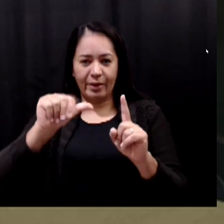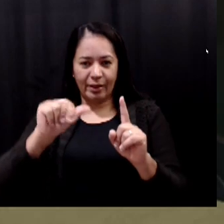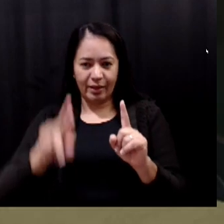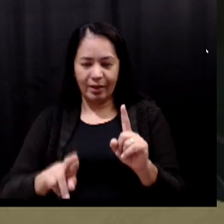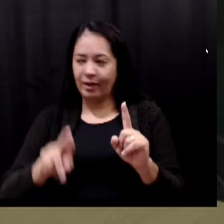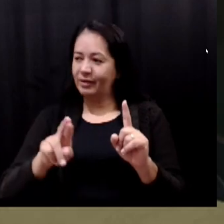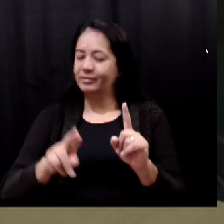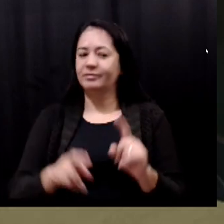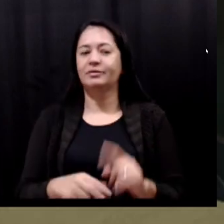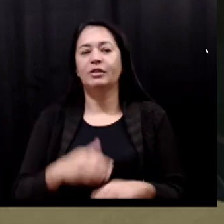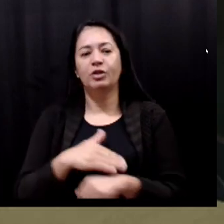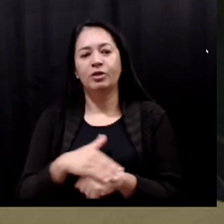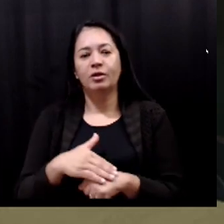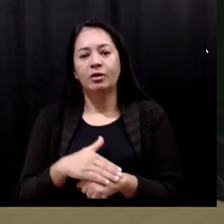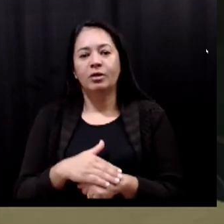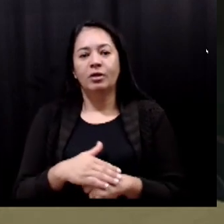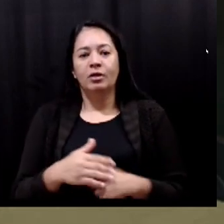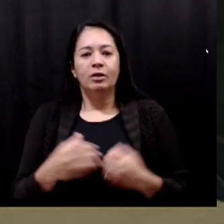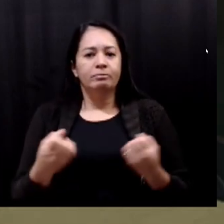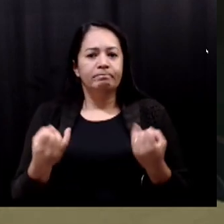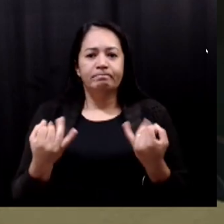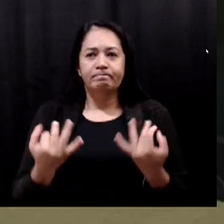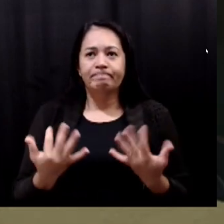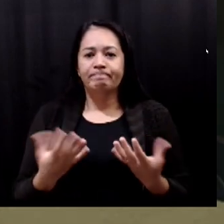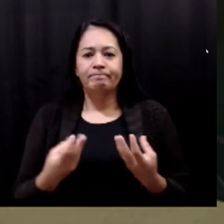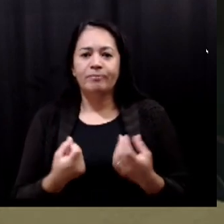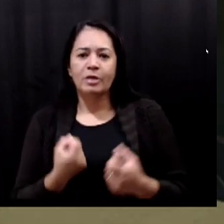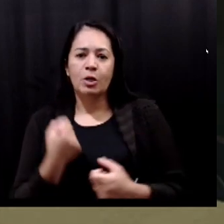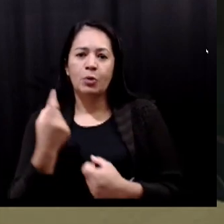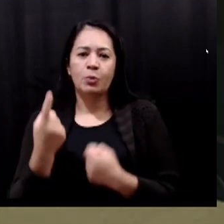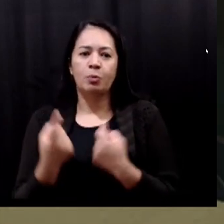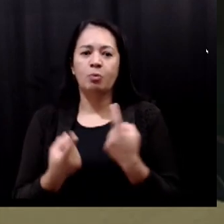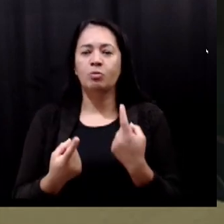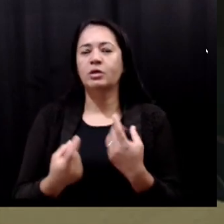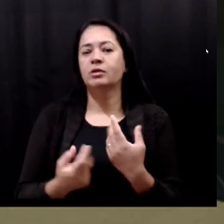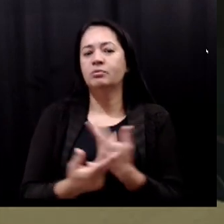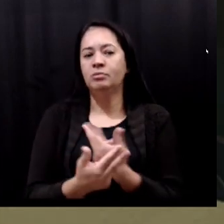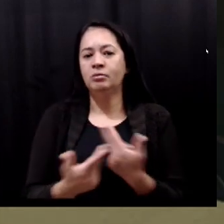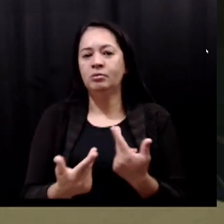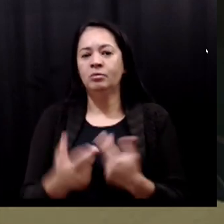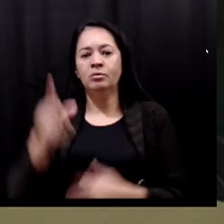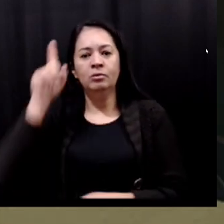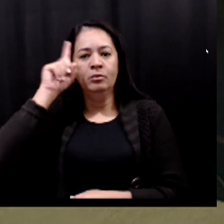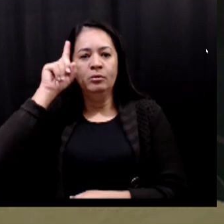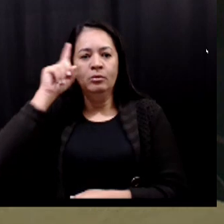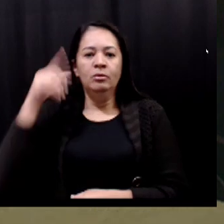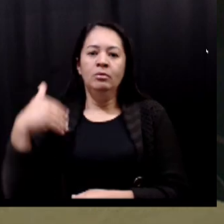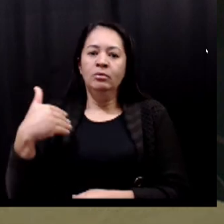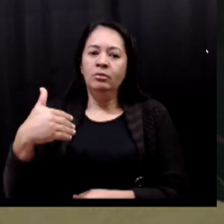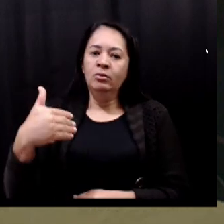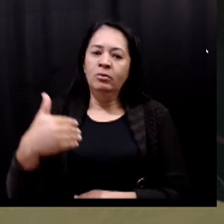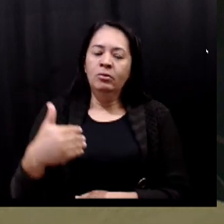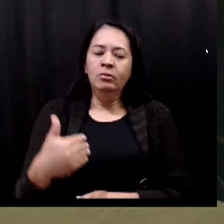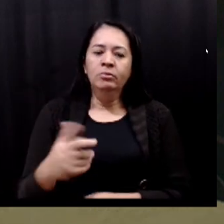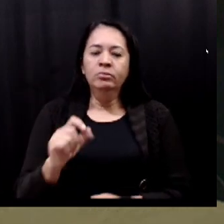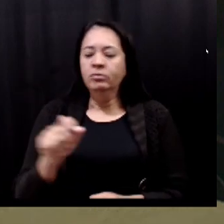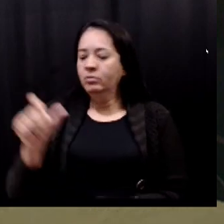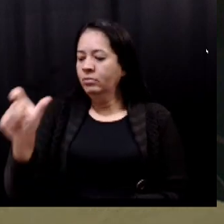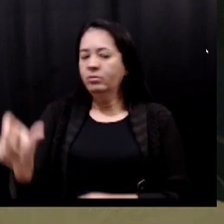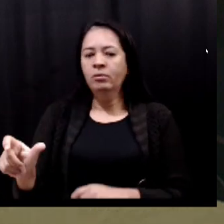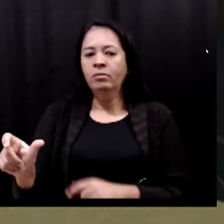à tona, né, alguns fatos e situações do dia a dia de pessoas que cuidam,